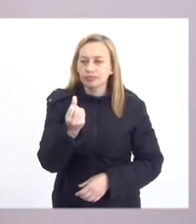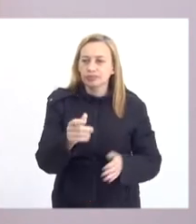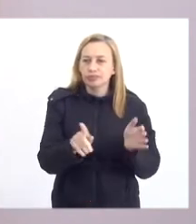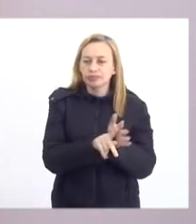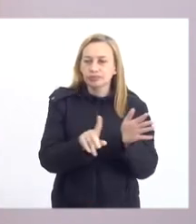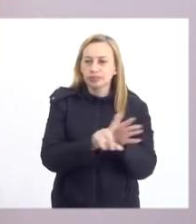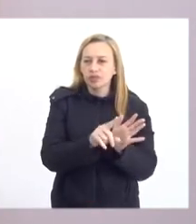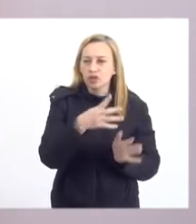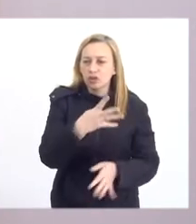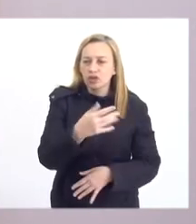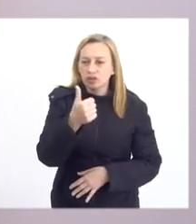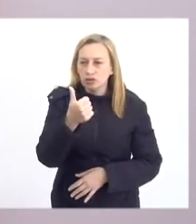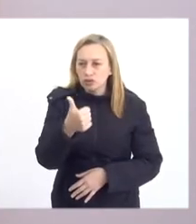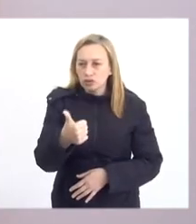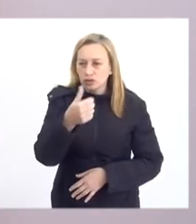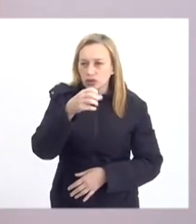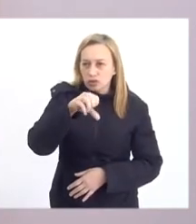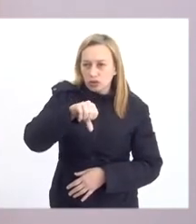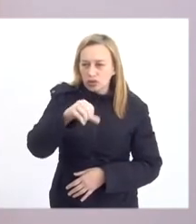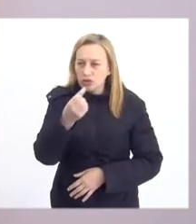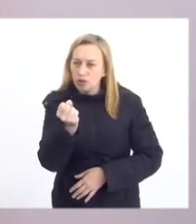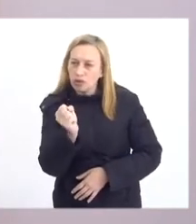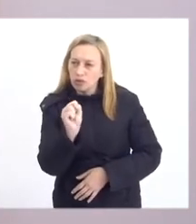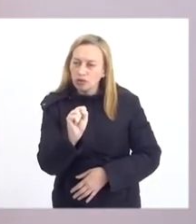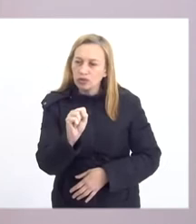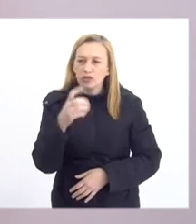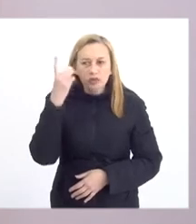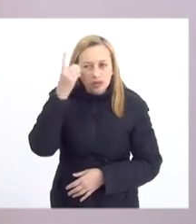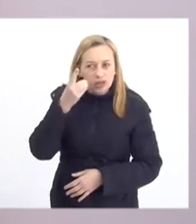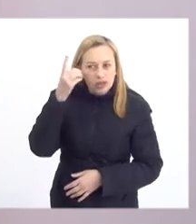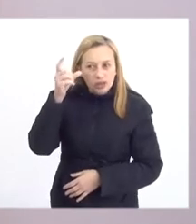de lei 4198-2021 de autoria da deputada Lucinha.